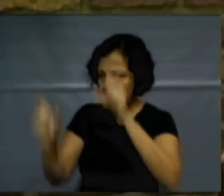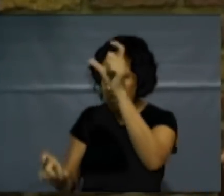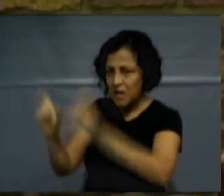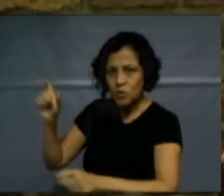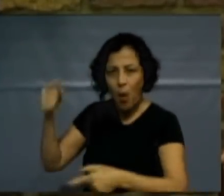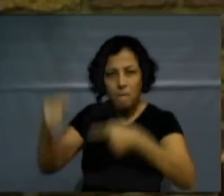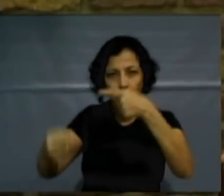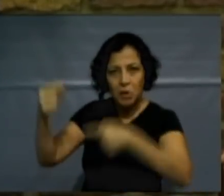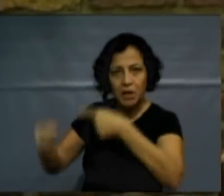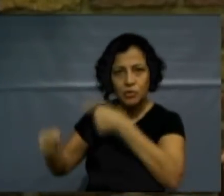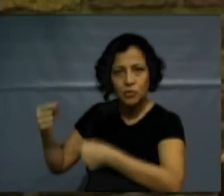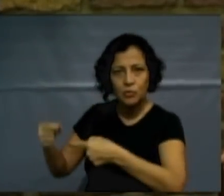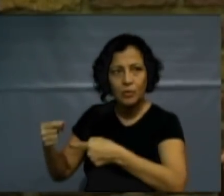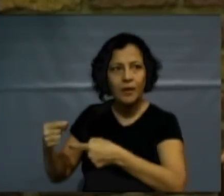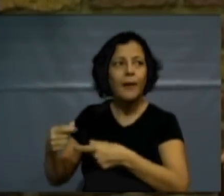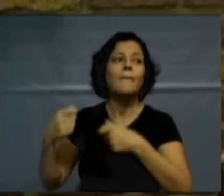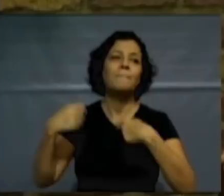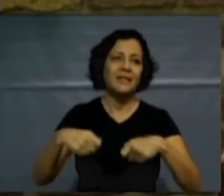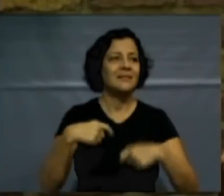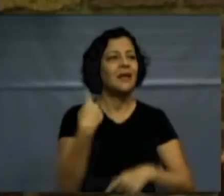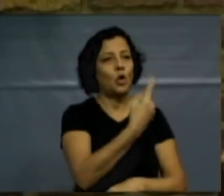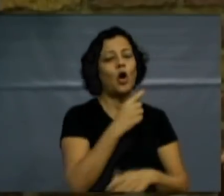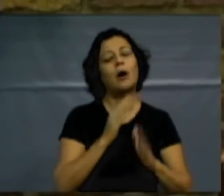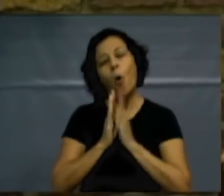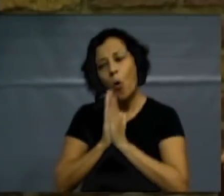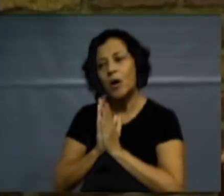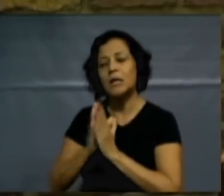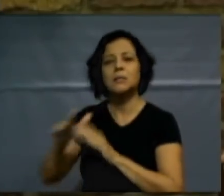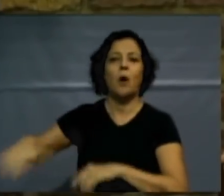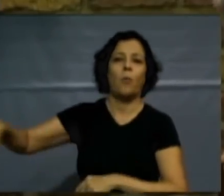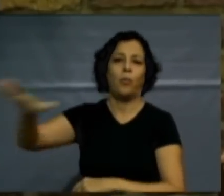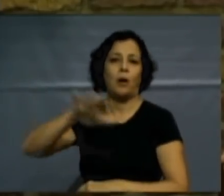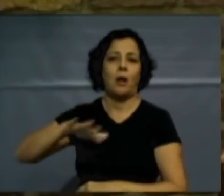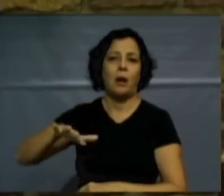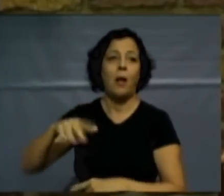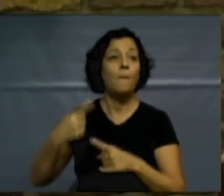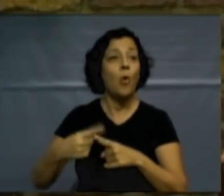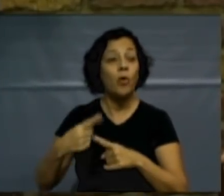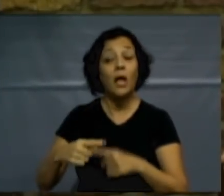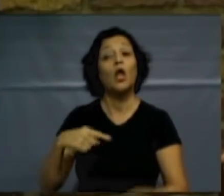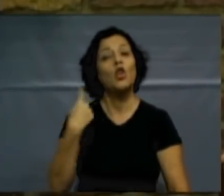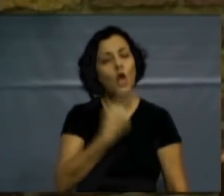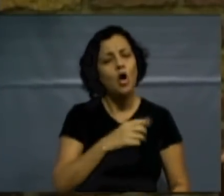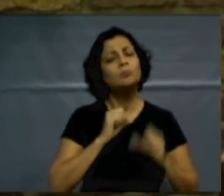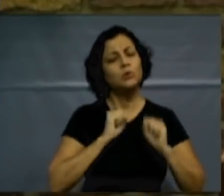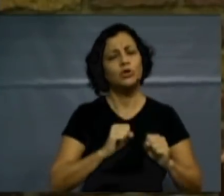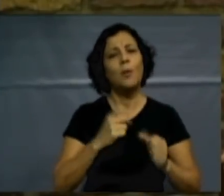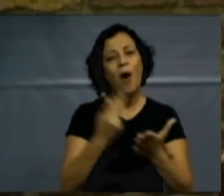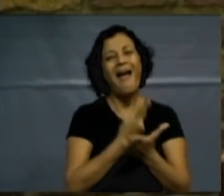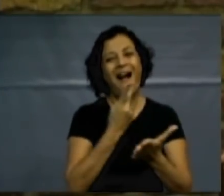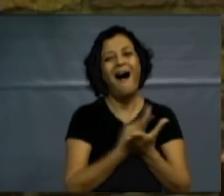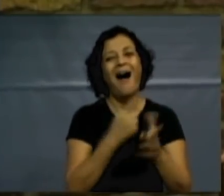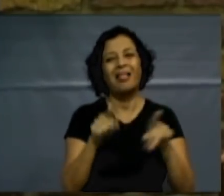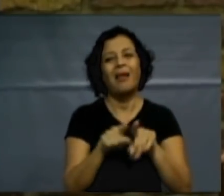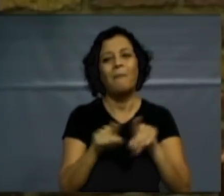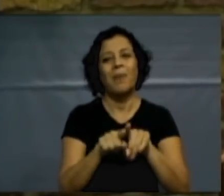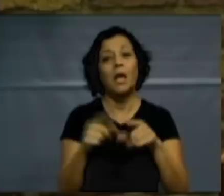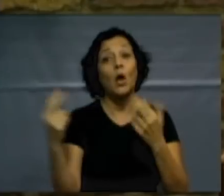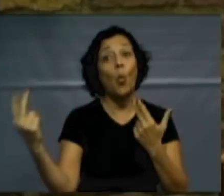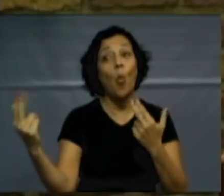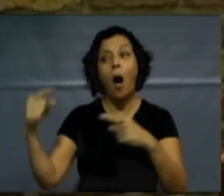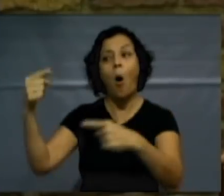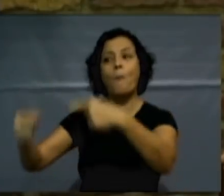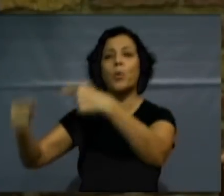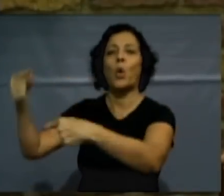orações, da nossa compreensão de que poderíamos ter sido qualquer um de nós, que poderia ser um parente nosso, que pode ter